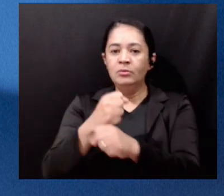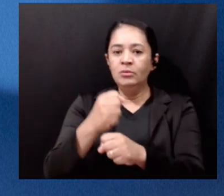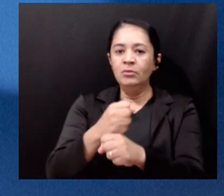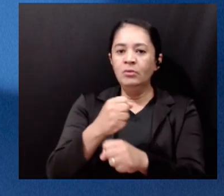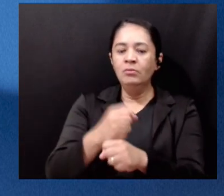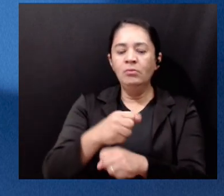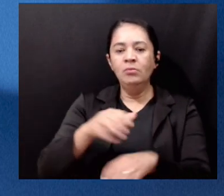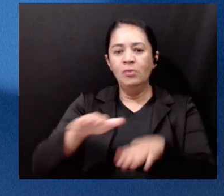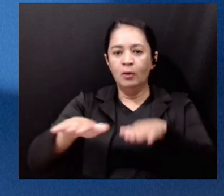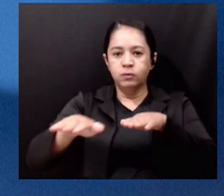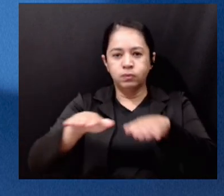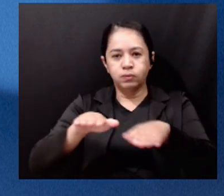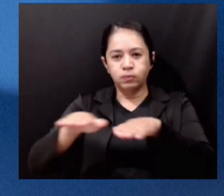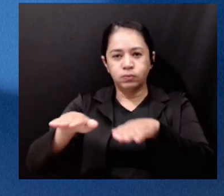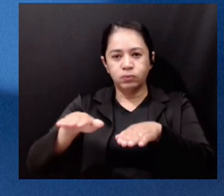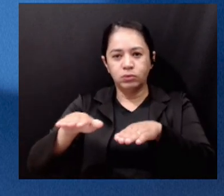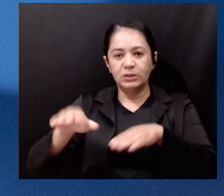Campos,